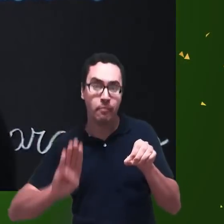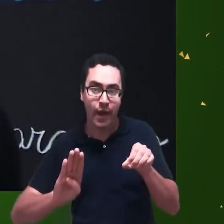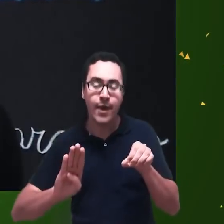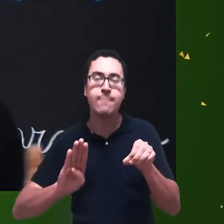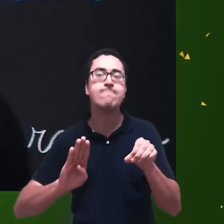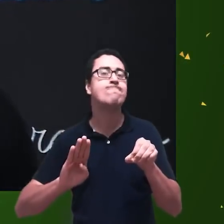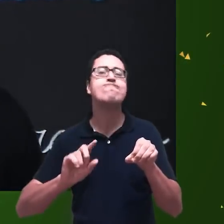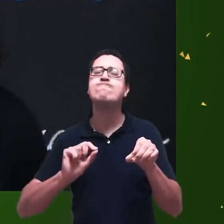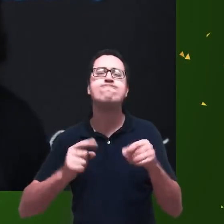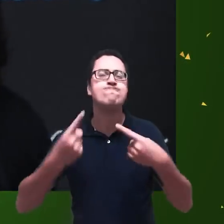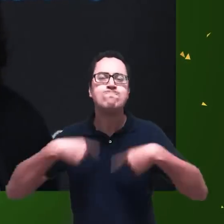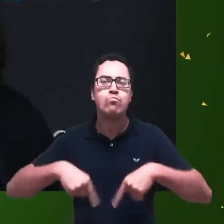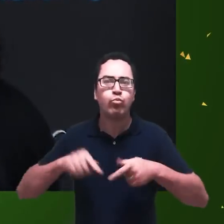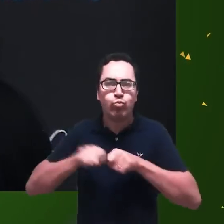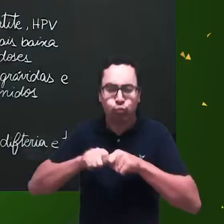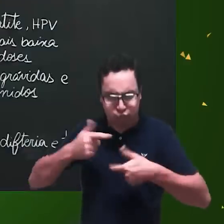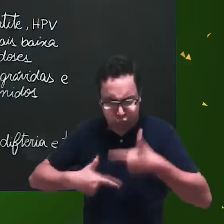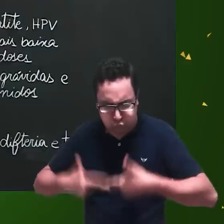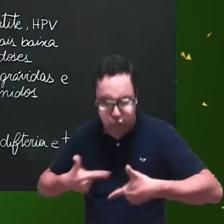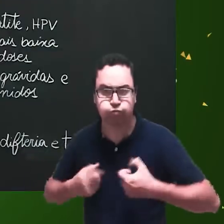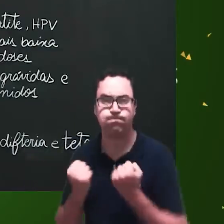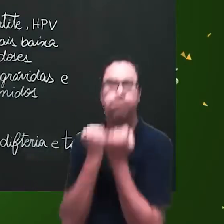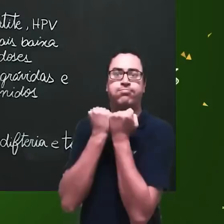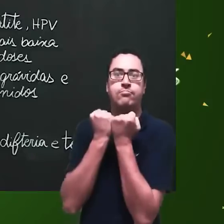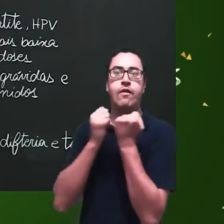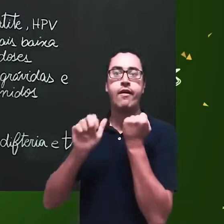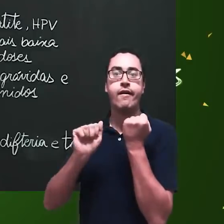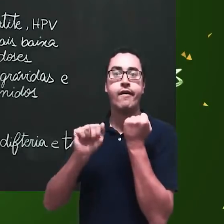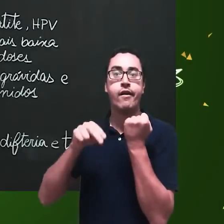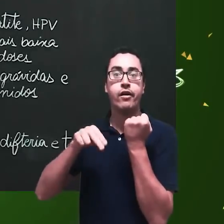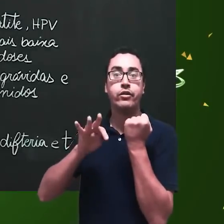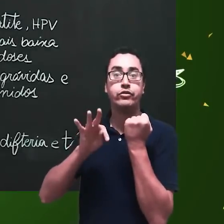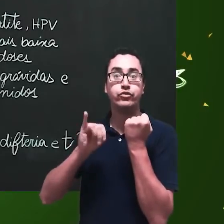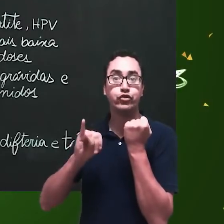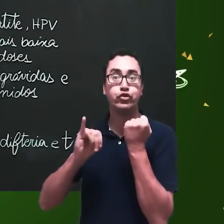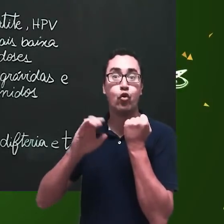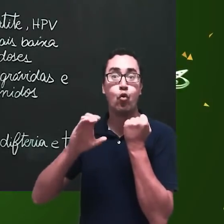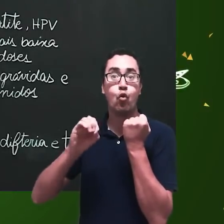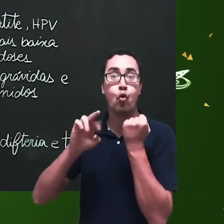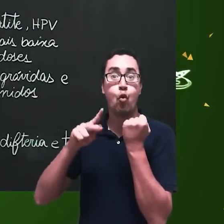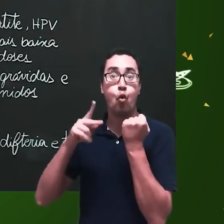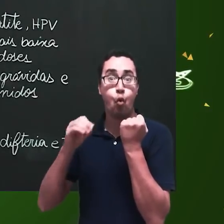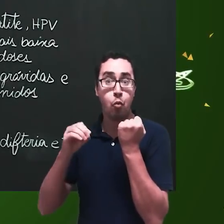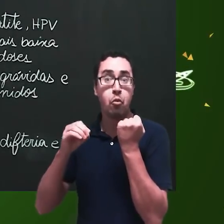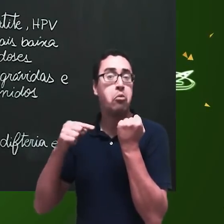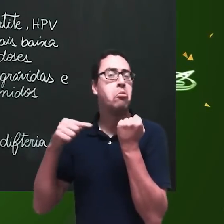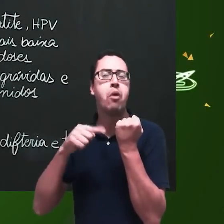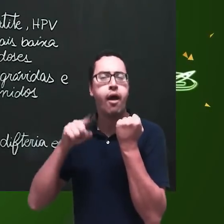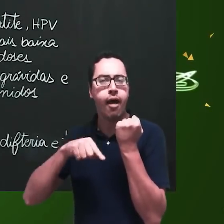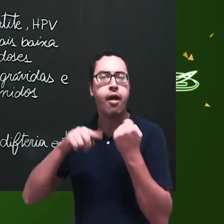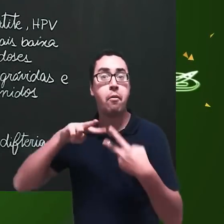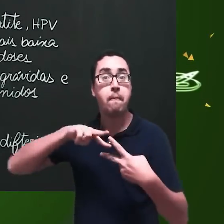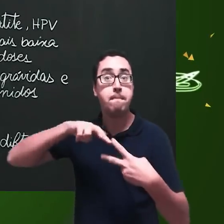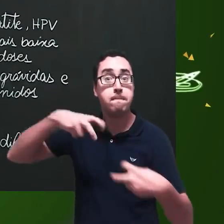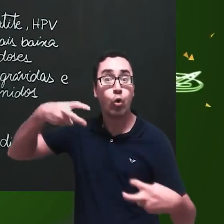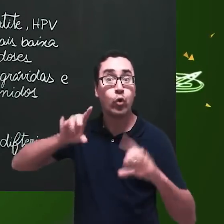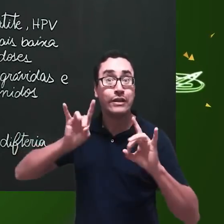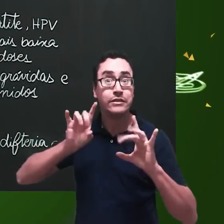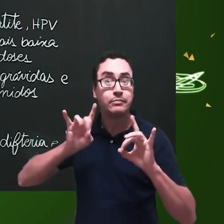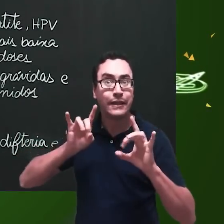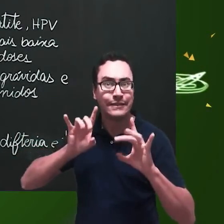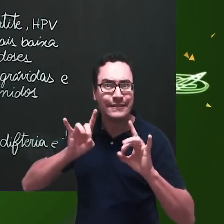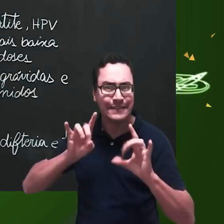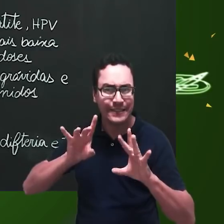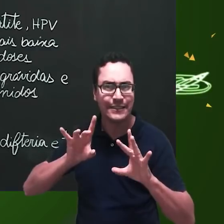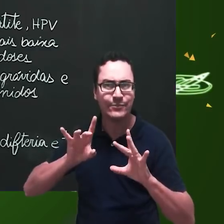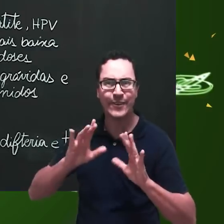contra um corpo estranho. Anticorpos são proteínas específicas que elas vão se ligar à superfície do corpo